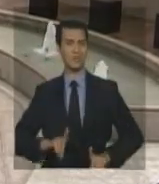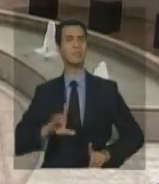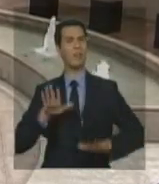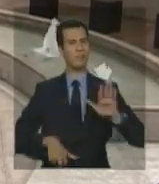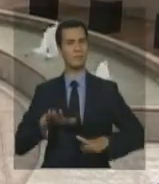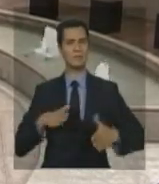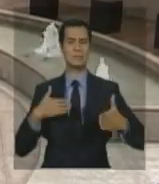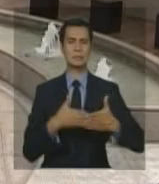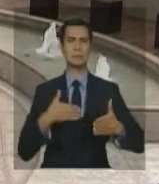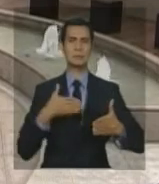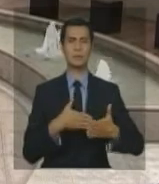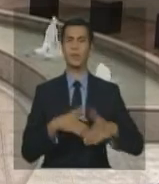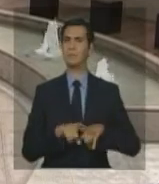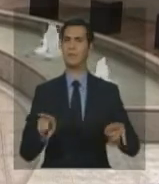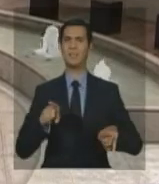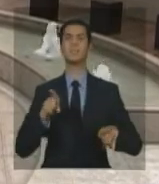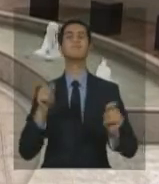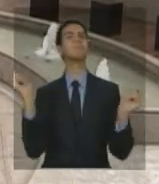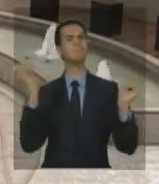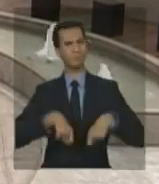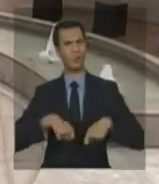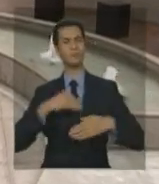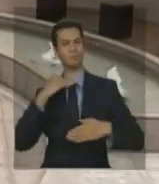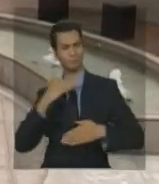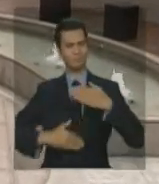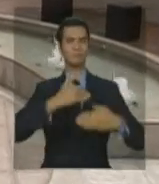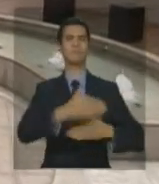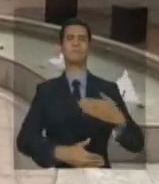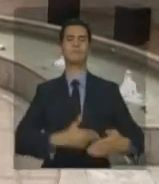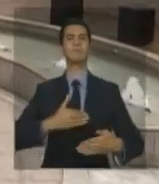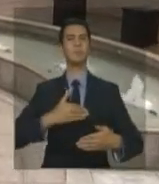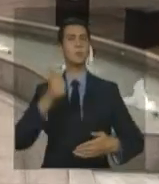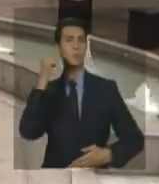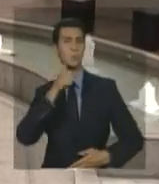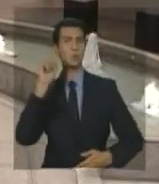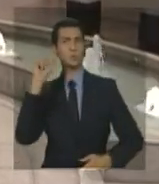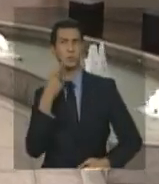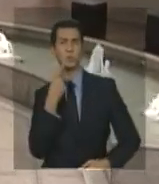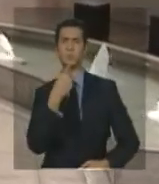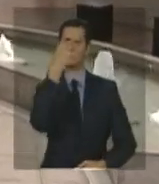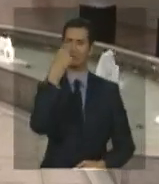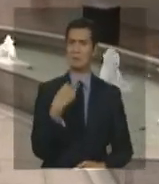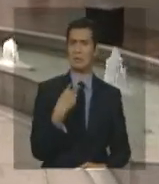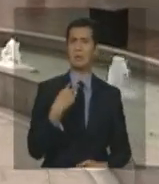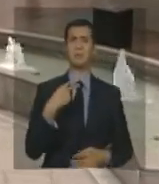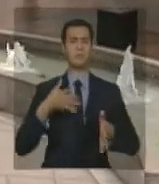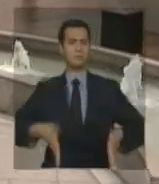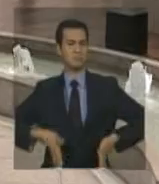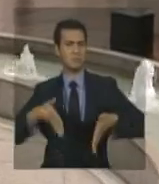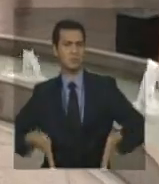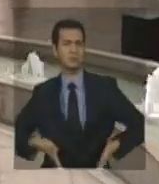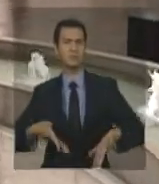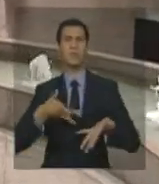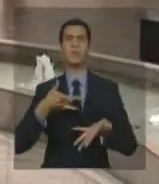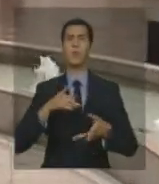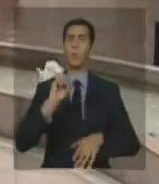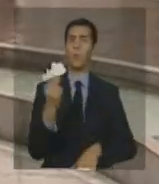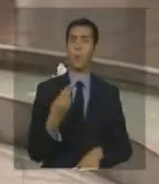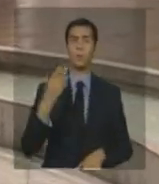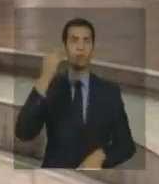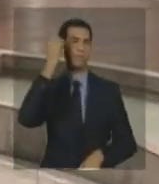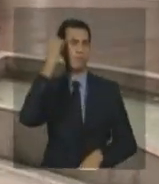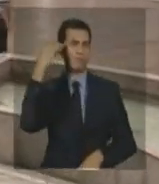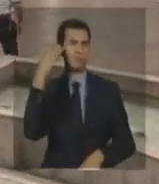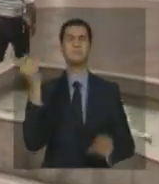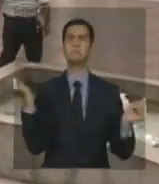é que não impede. Mulheres surdas, cegas, tetraplégicas ou com deficiência intelectual mostram que é possível serem